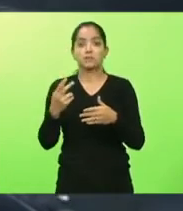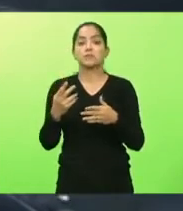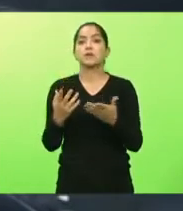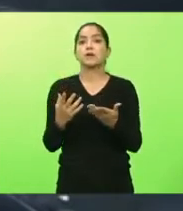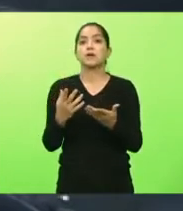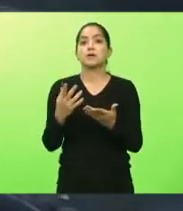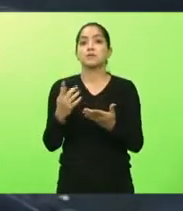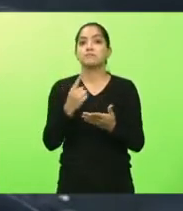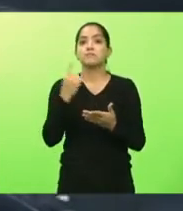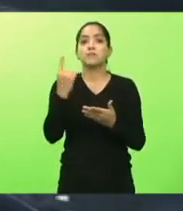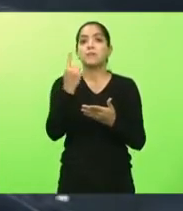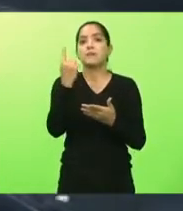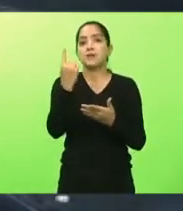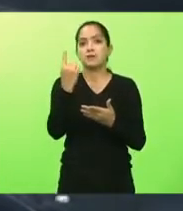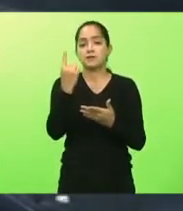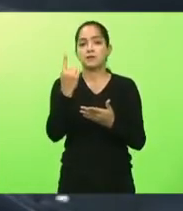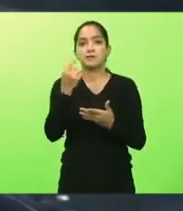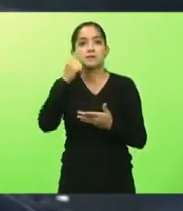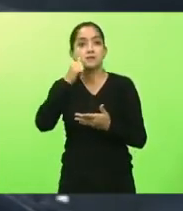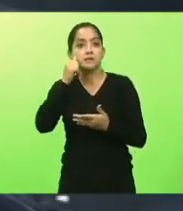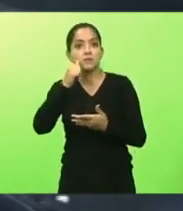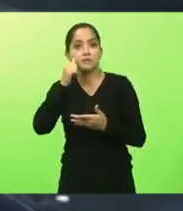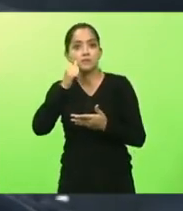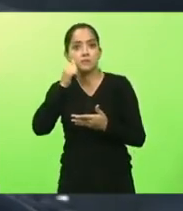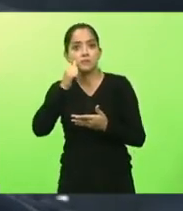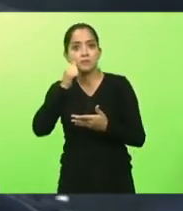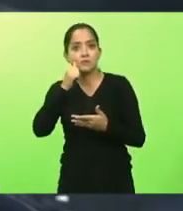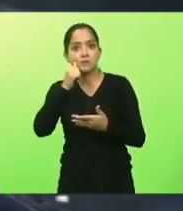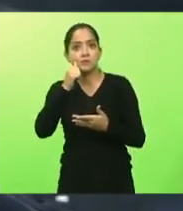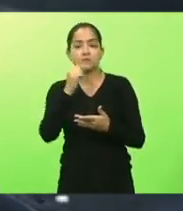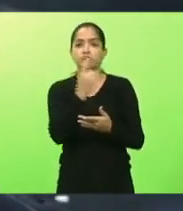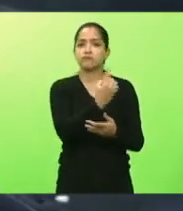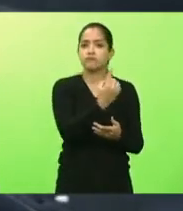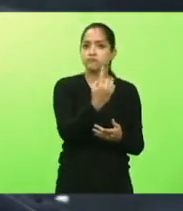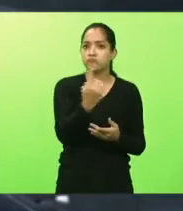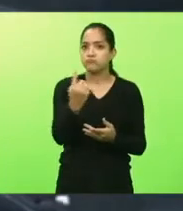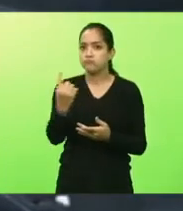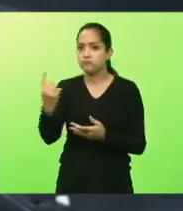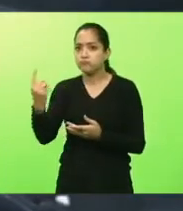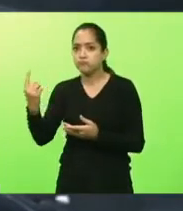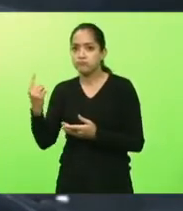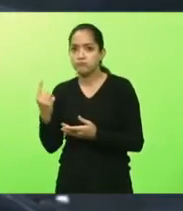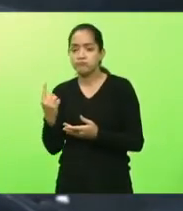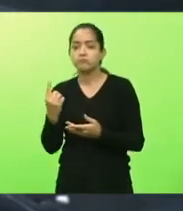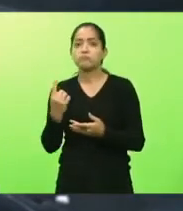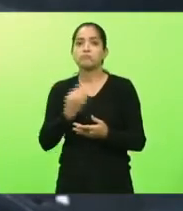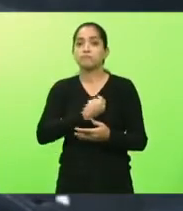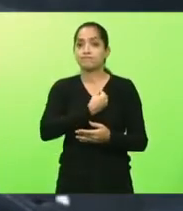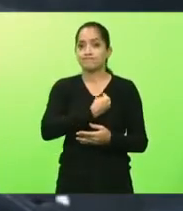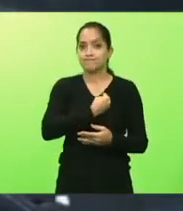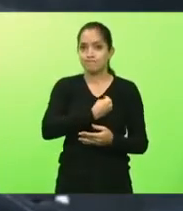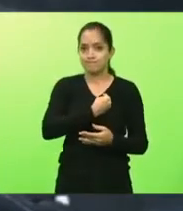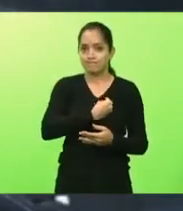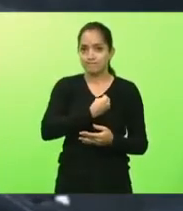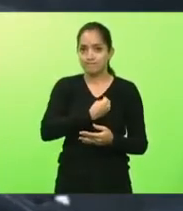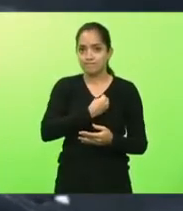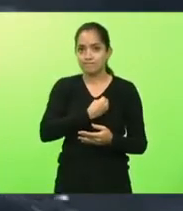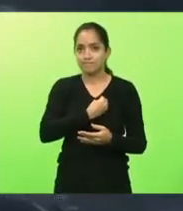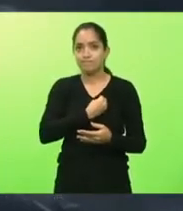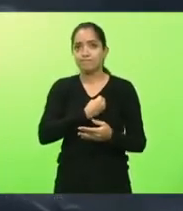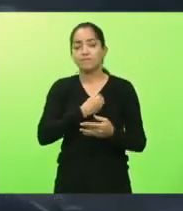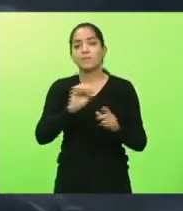as mulheres para que se considerem indivíduos. Só então cremos existir uma civilização